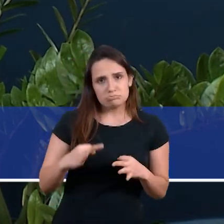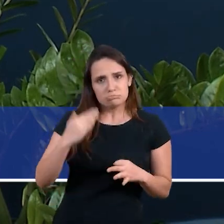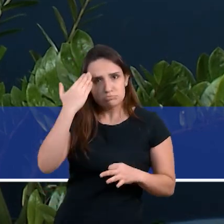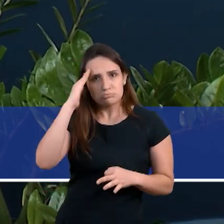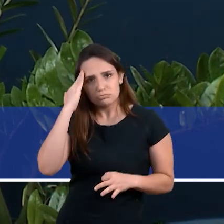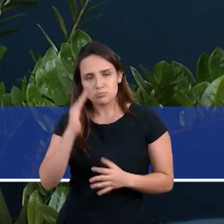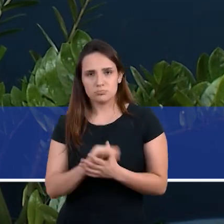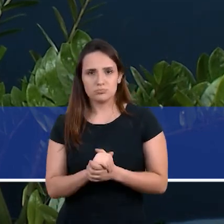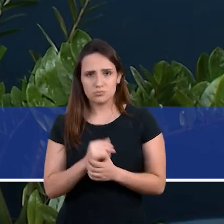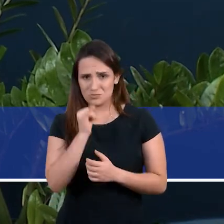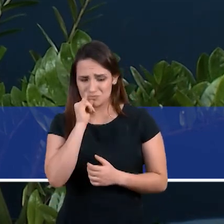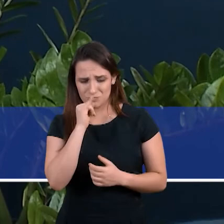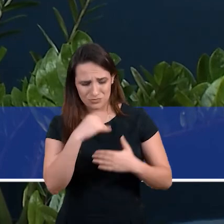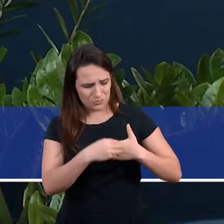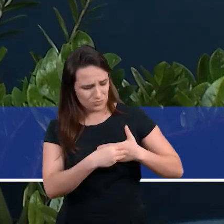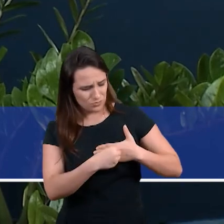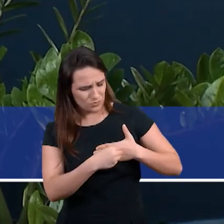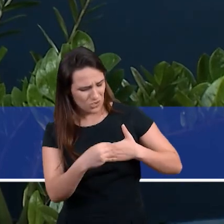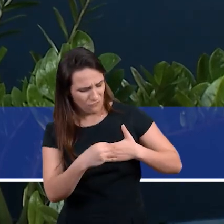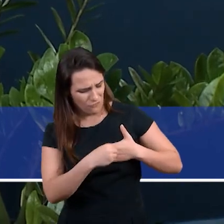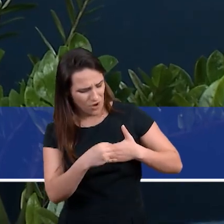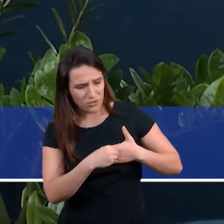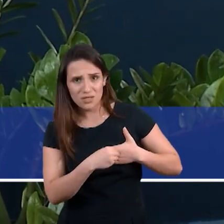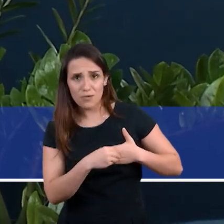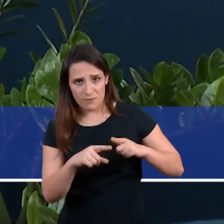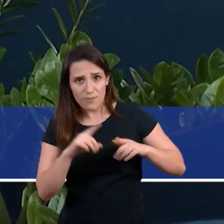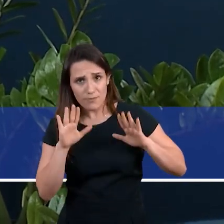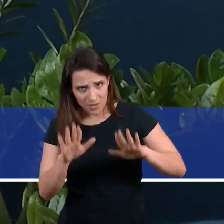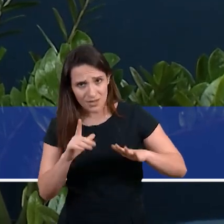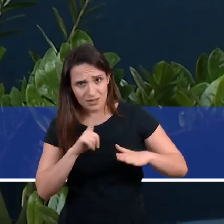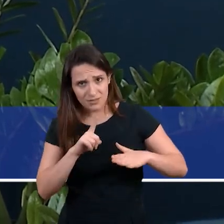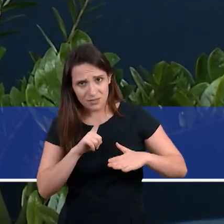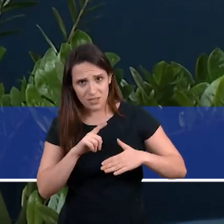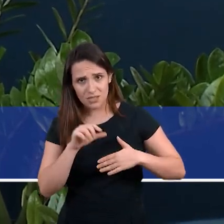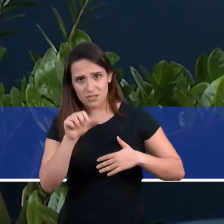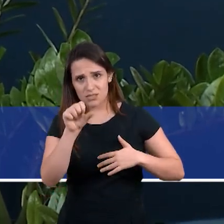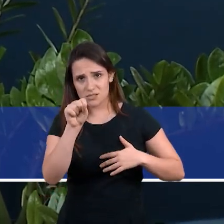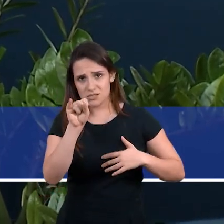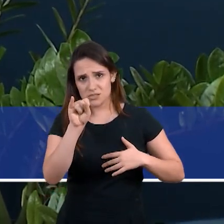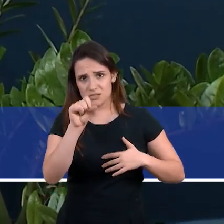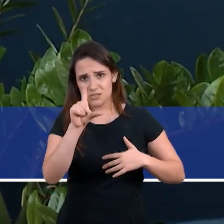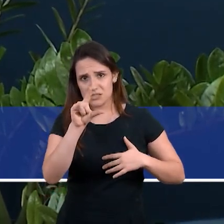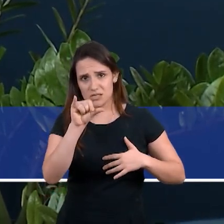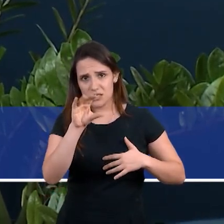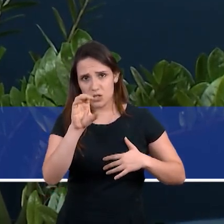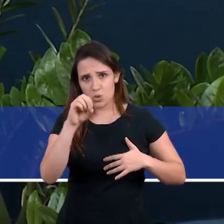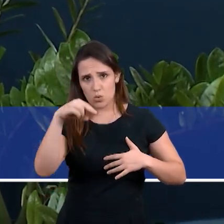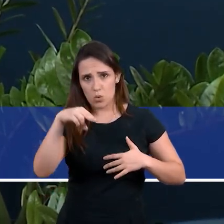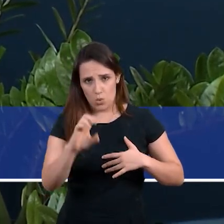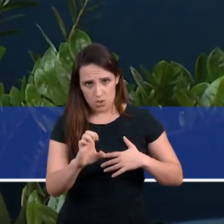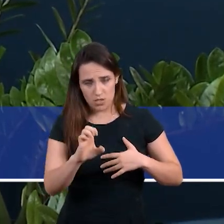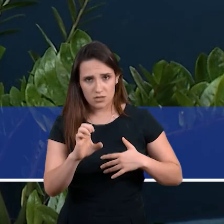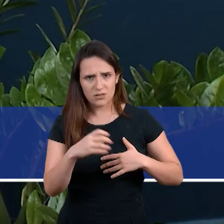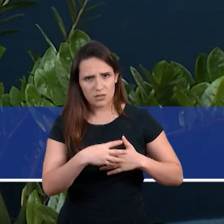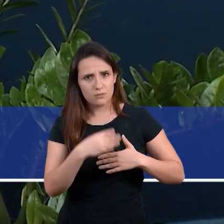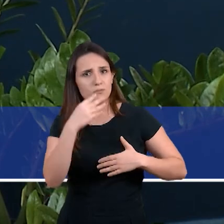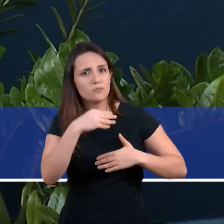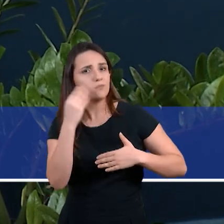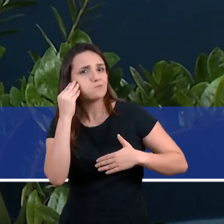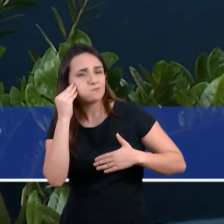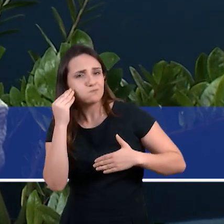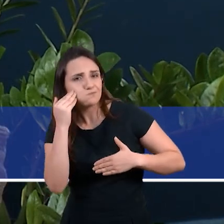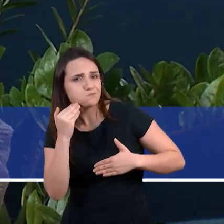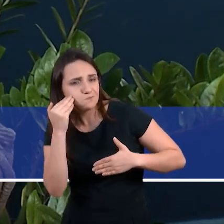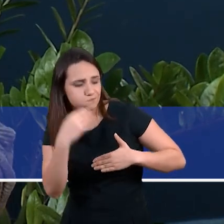espelho e entender que ela não tem a mama, mas que o silicone está ali para fazer as vezes disso, sem dúvida